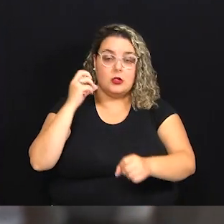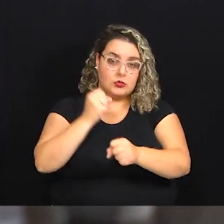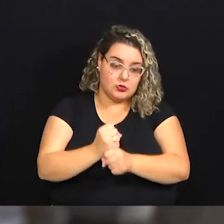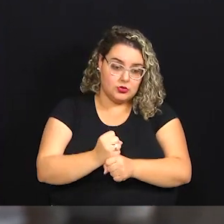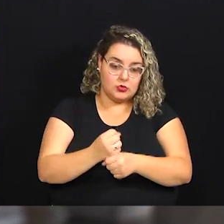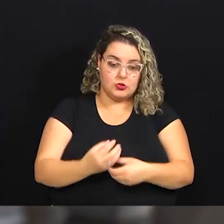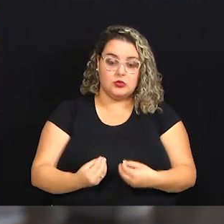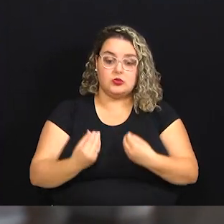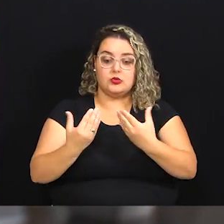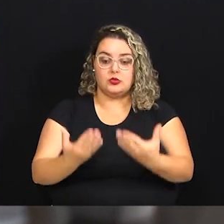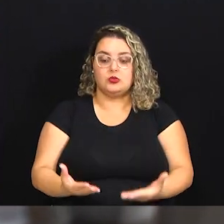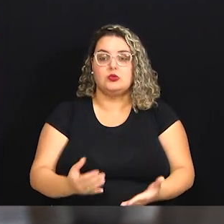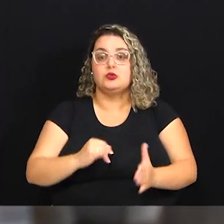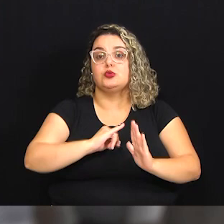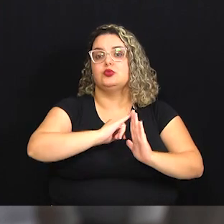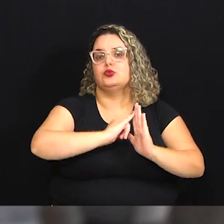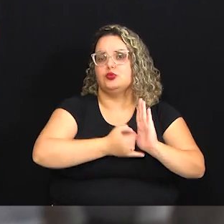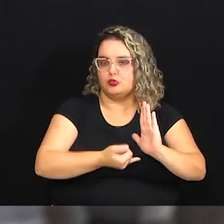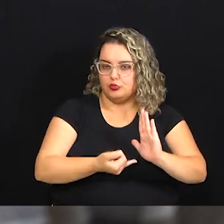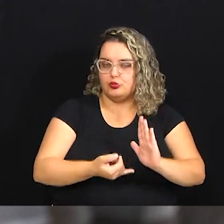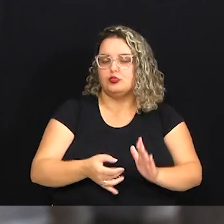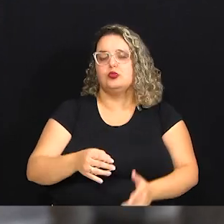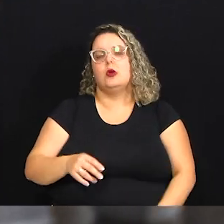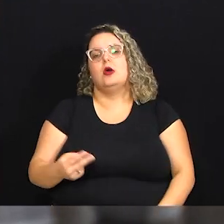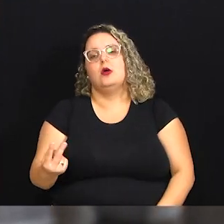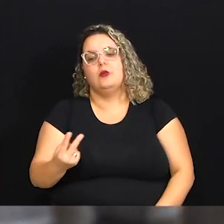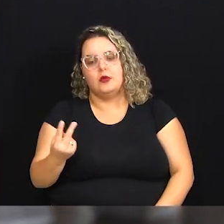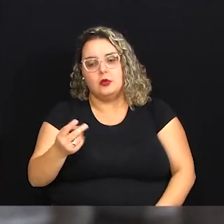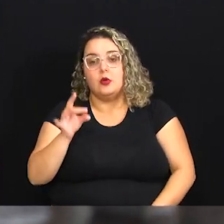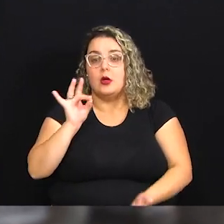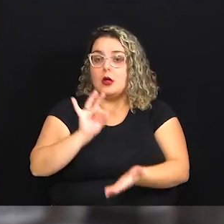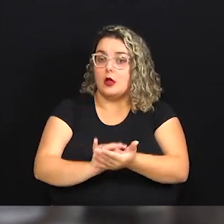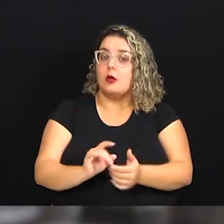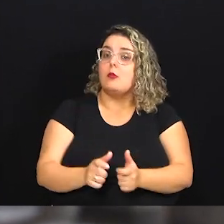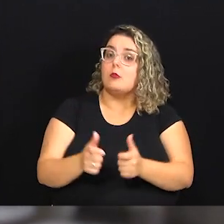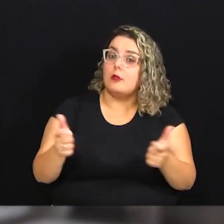aquelas contas que trazem juros, e aí o valor real,